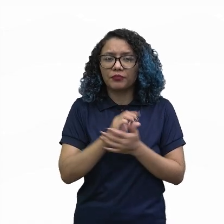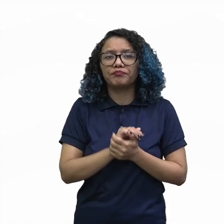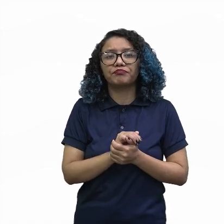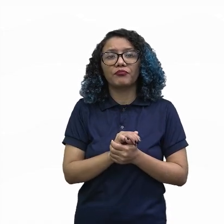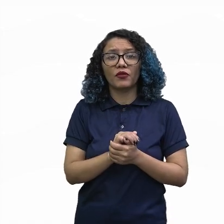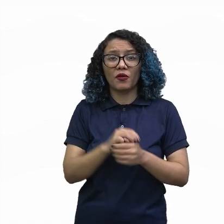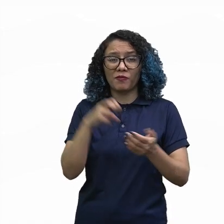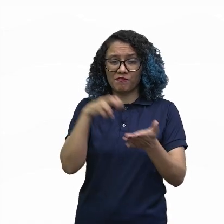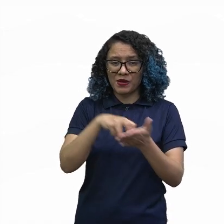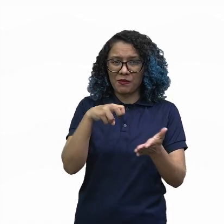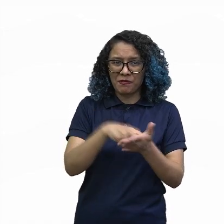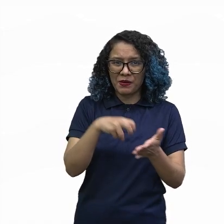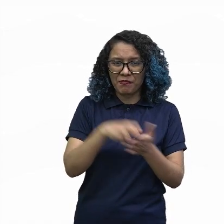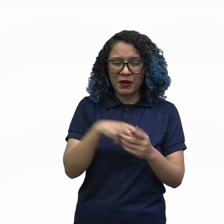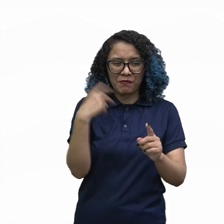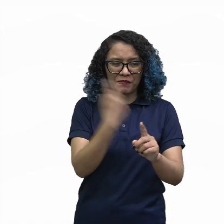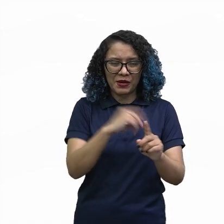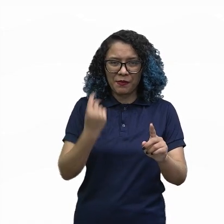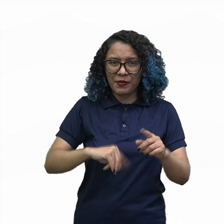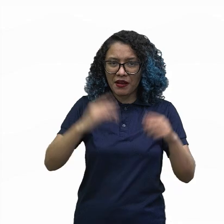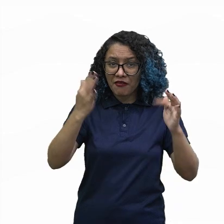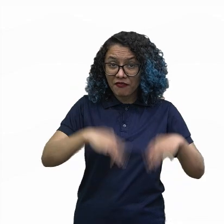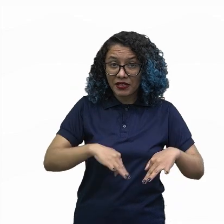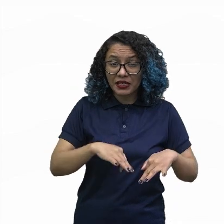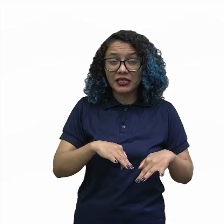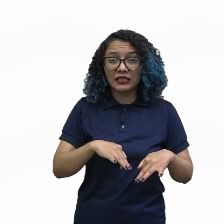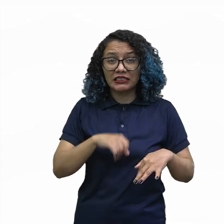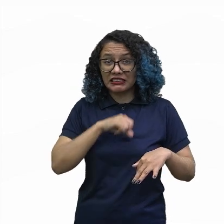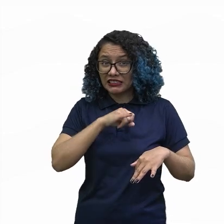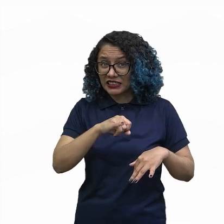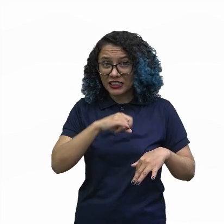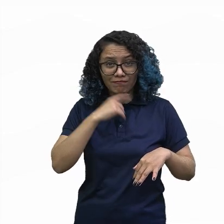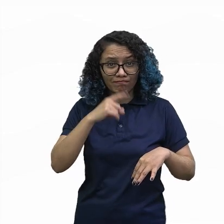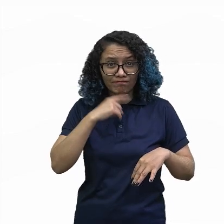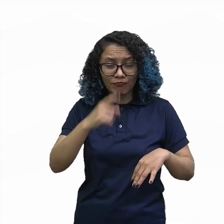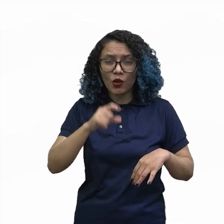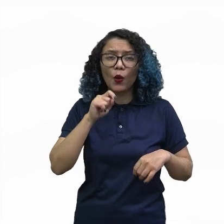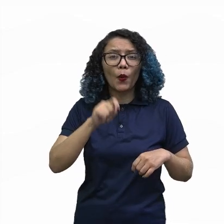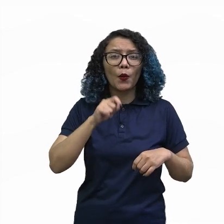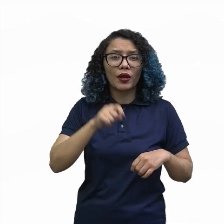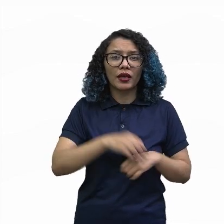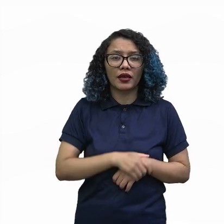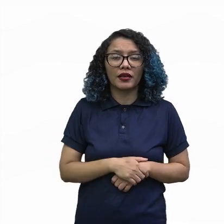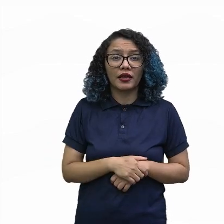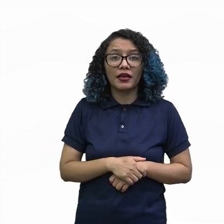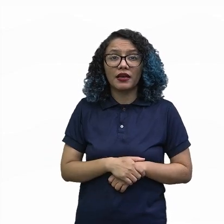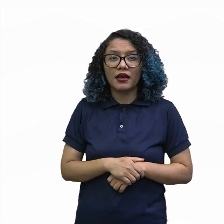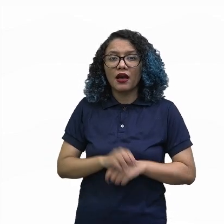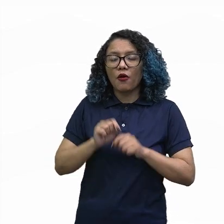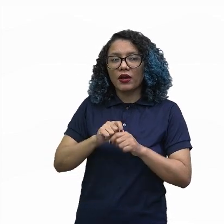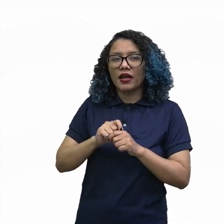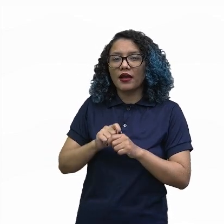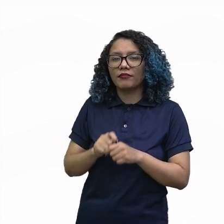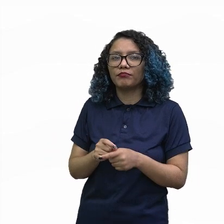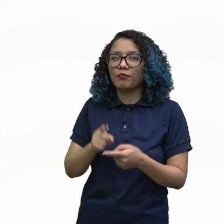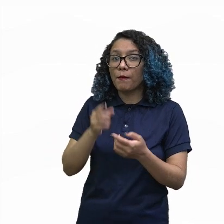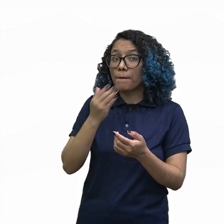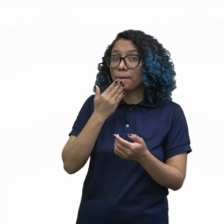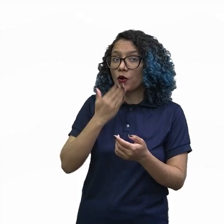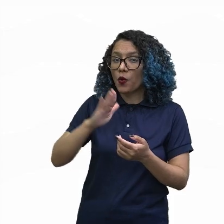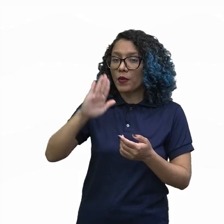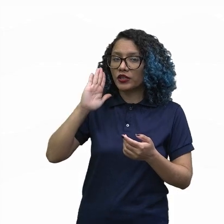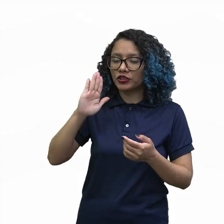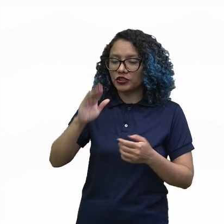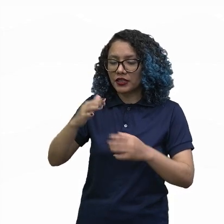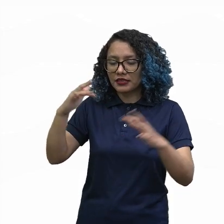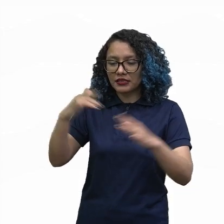físicos. Caso contrário, eles ameaçavam a capital de ser bombardeada. E a gente vai ter como